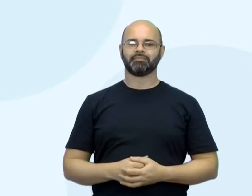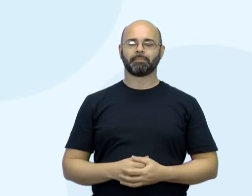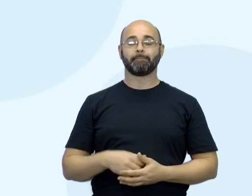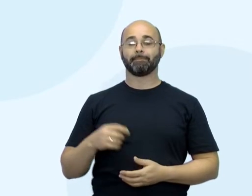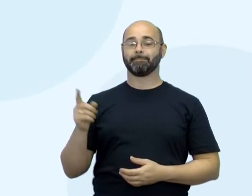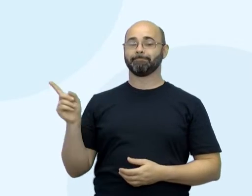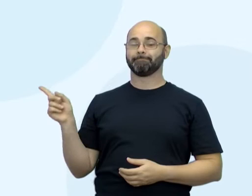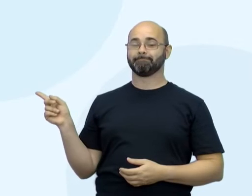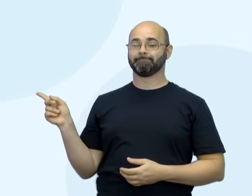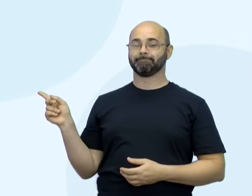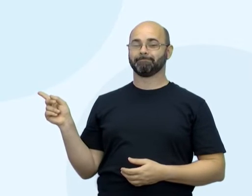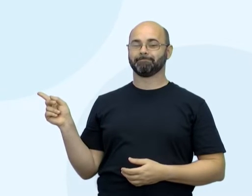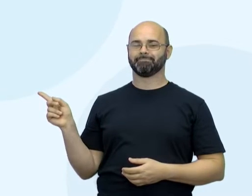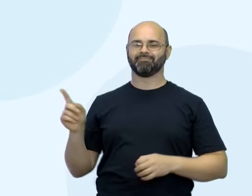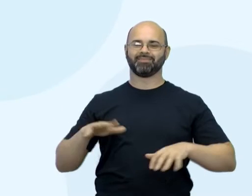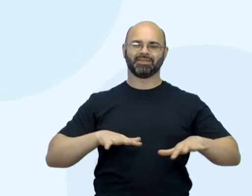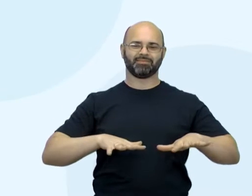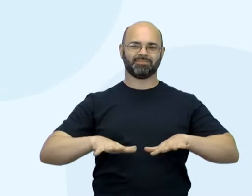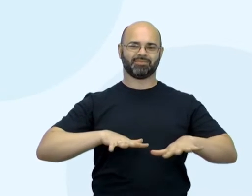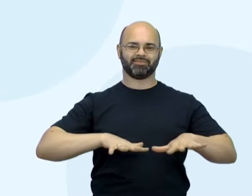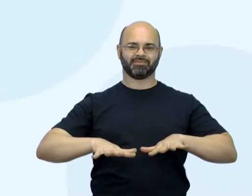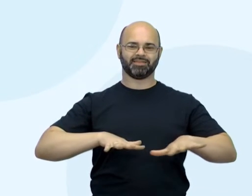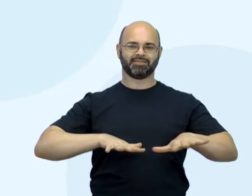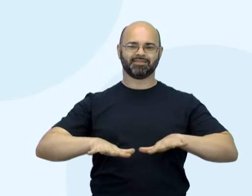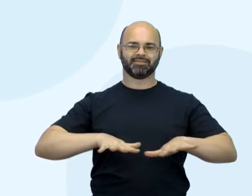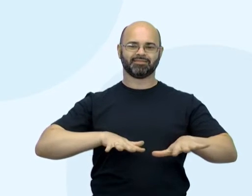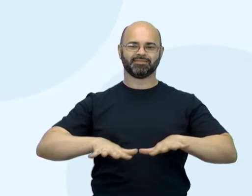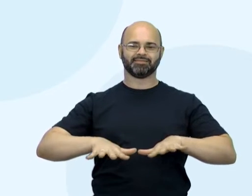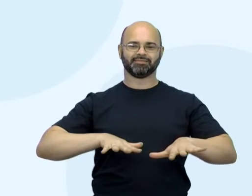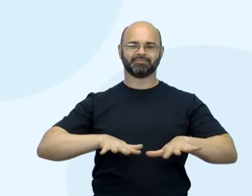olha lá, a movimentação